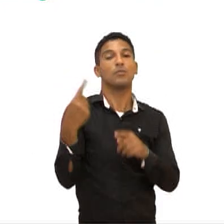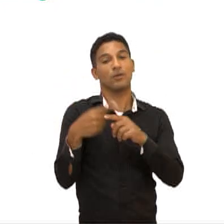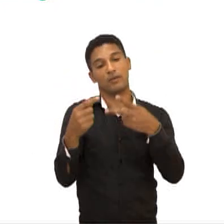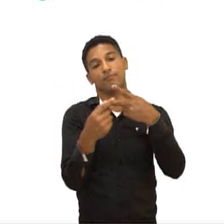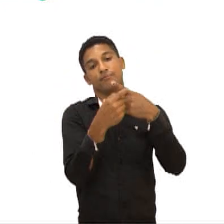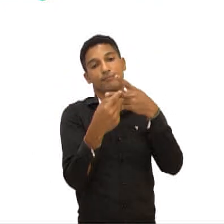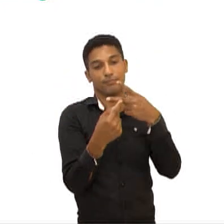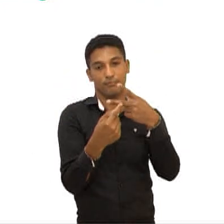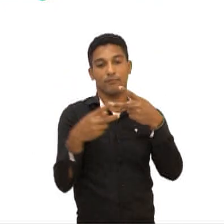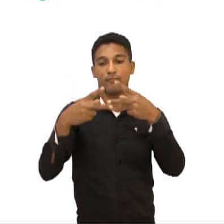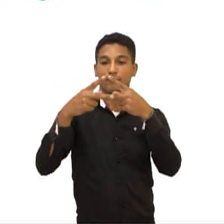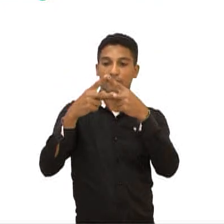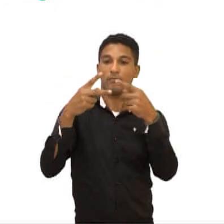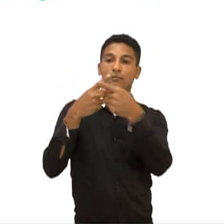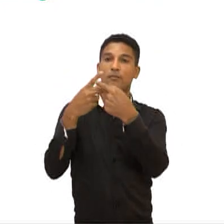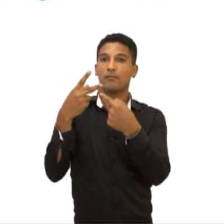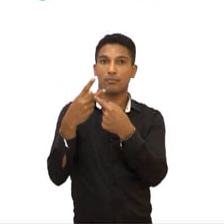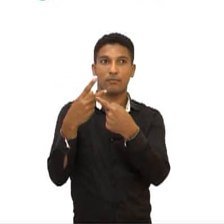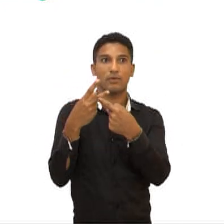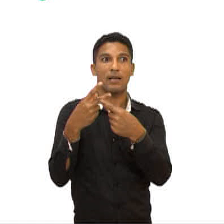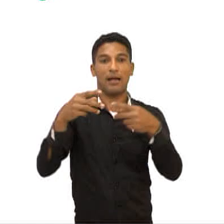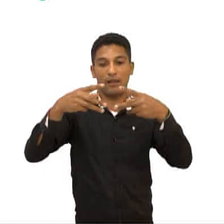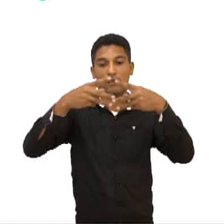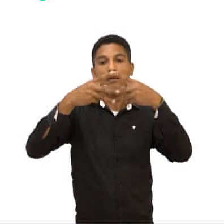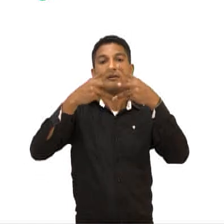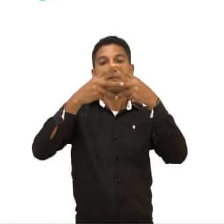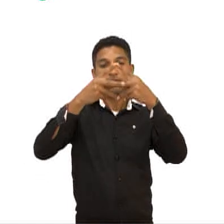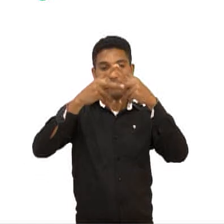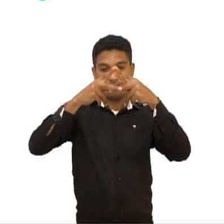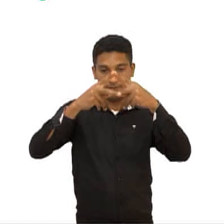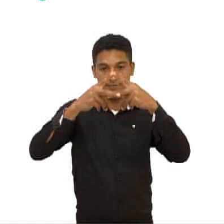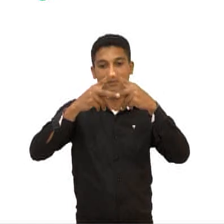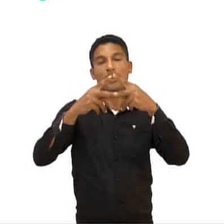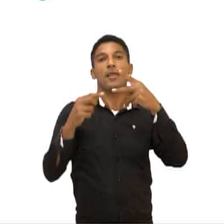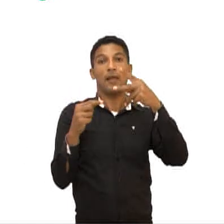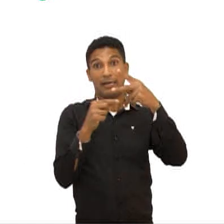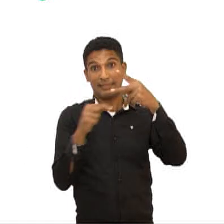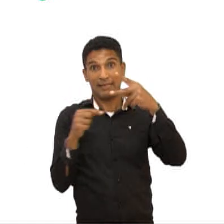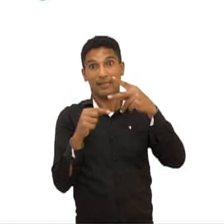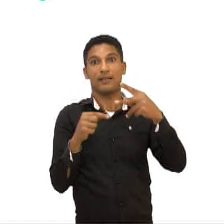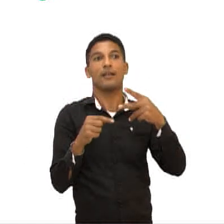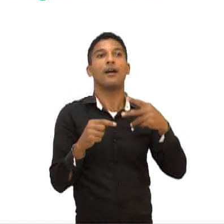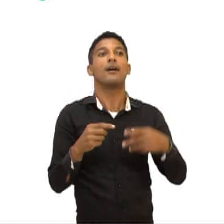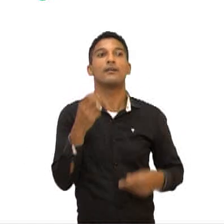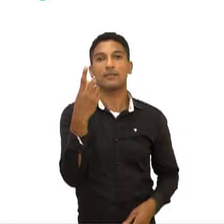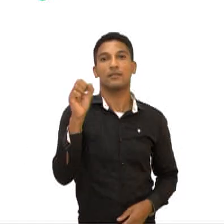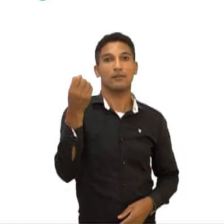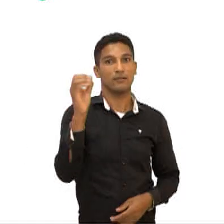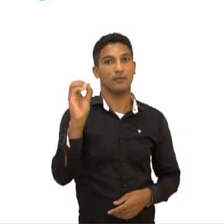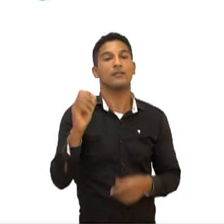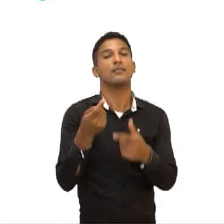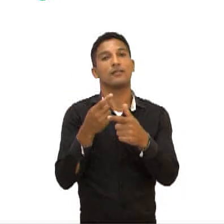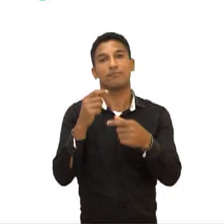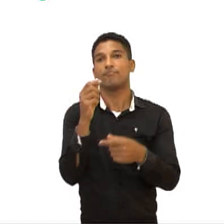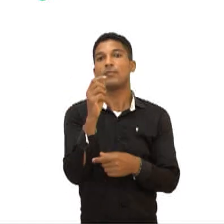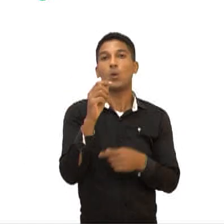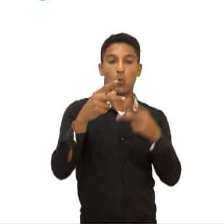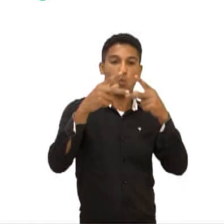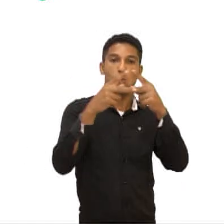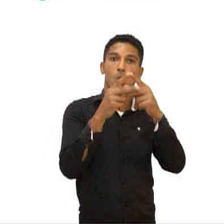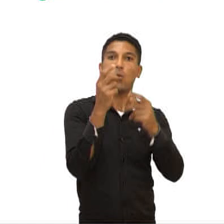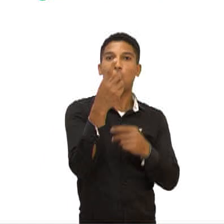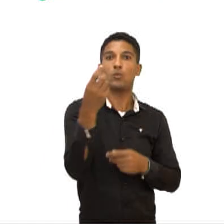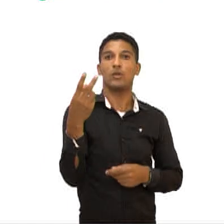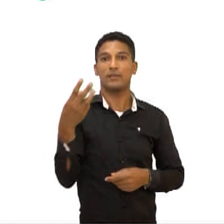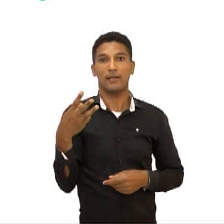lados. Então, a gente dividiu 180 por 3, a gente obteve 60 graus. O que isso